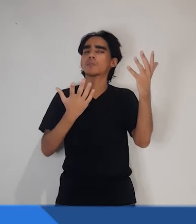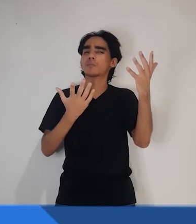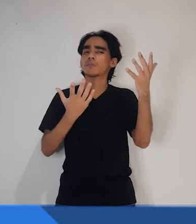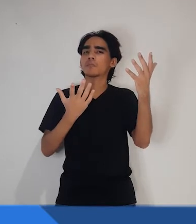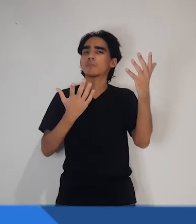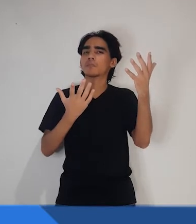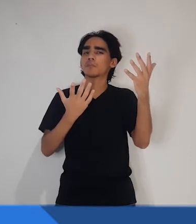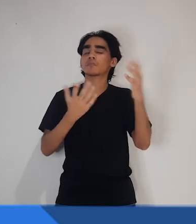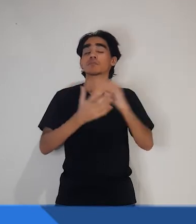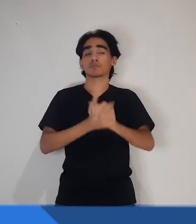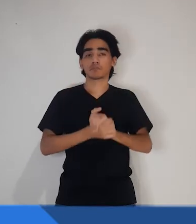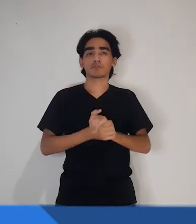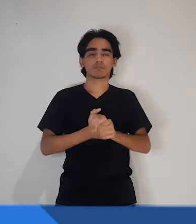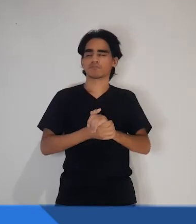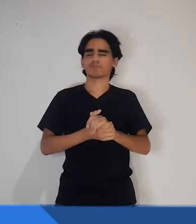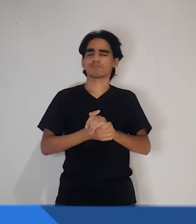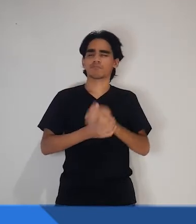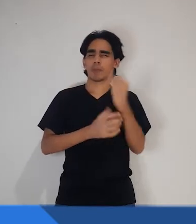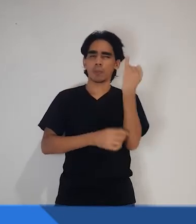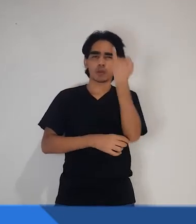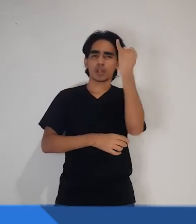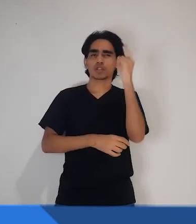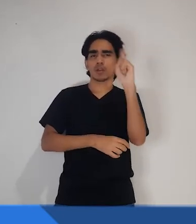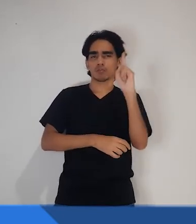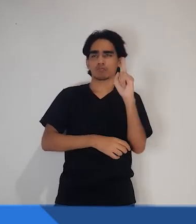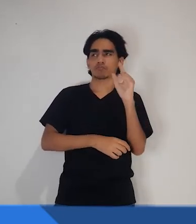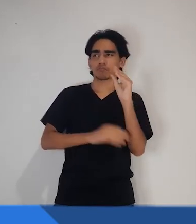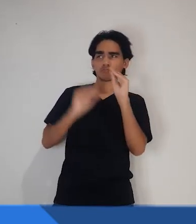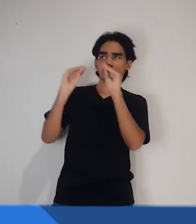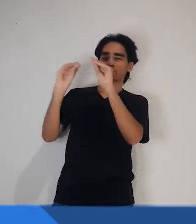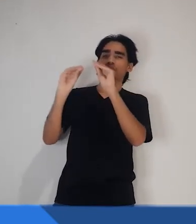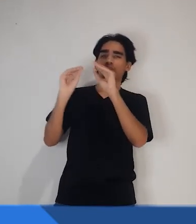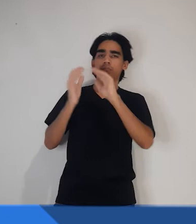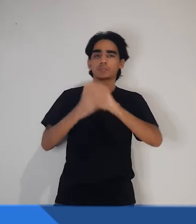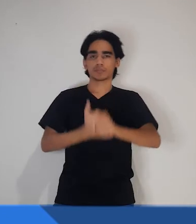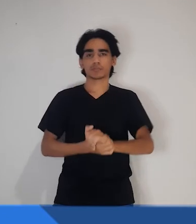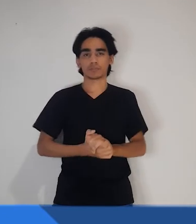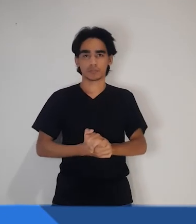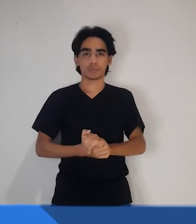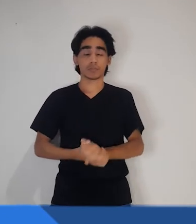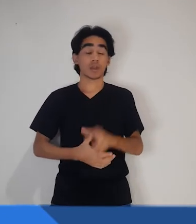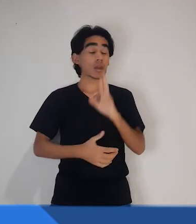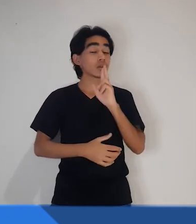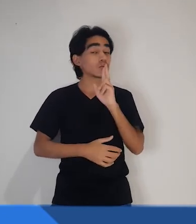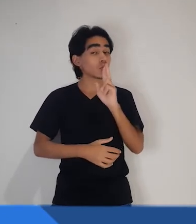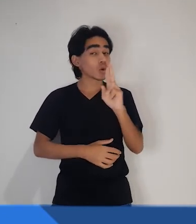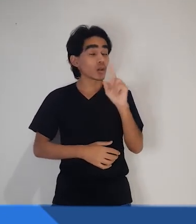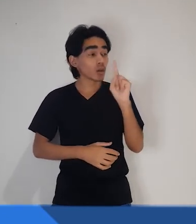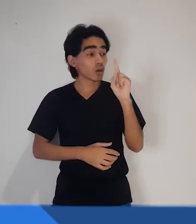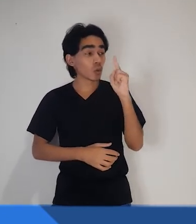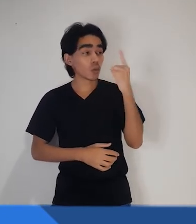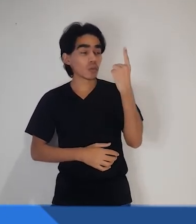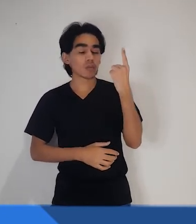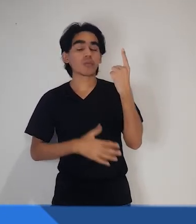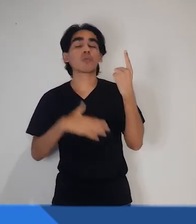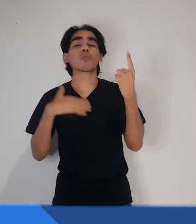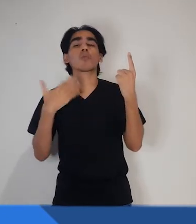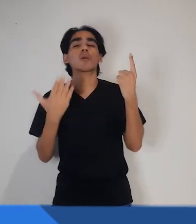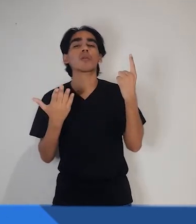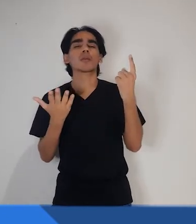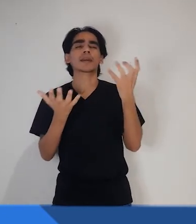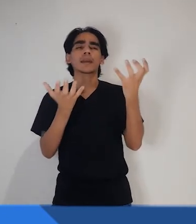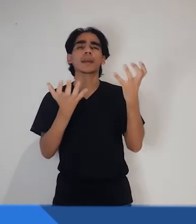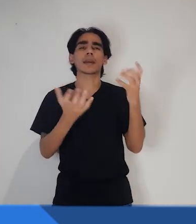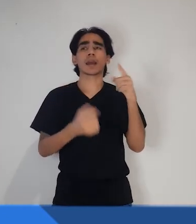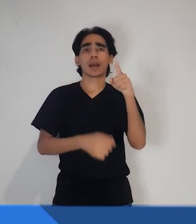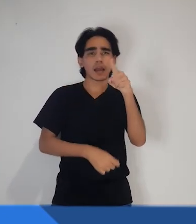gente vai colocar como que ela não é importante. Qual que é a resposta 1? É o que a gente quer que o nosso